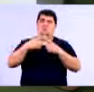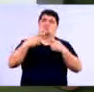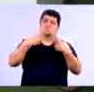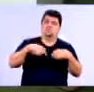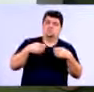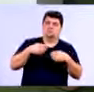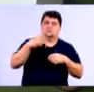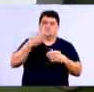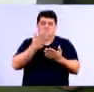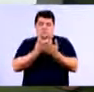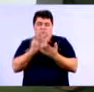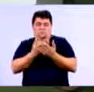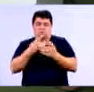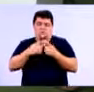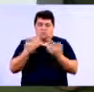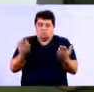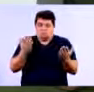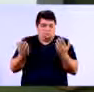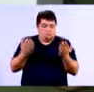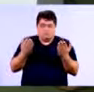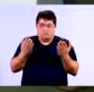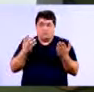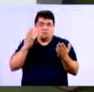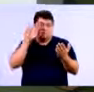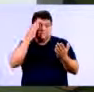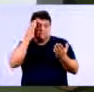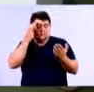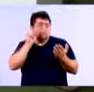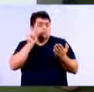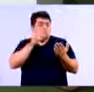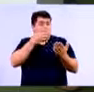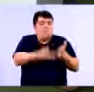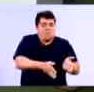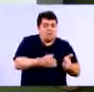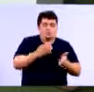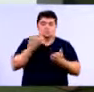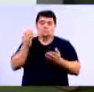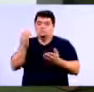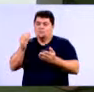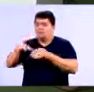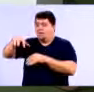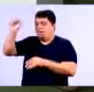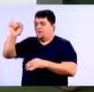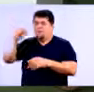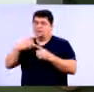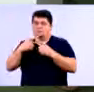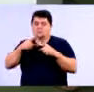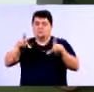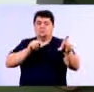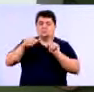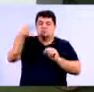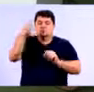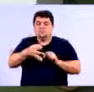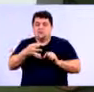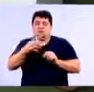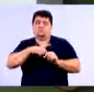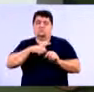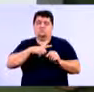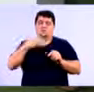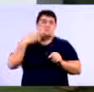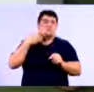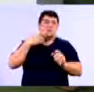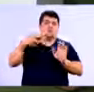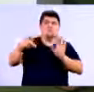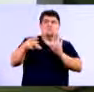mesmo, fazer comparativos, entender as perdas, as vantagens e o ganho que você tem ao longo desse período para fazer a escolha certa desse produto que está na prateleira do